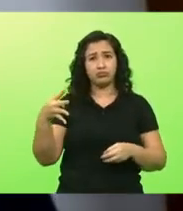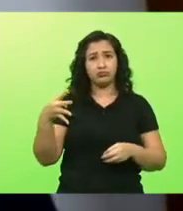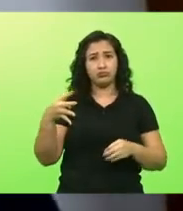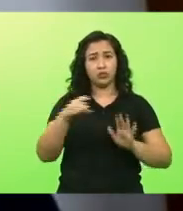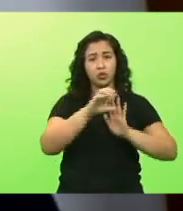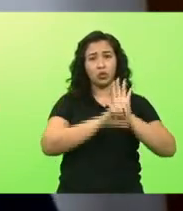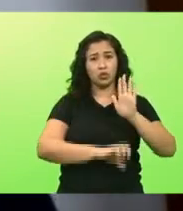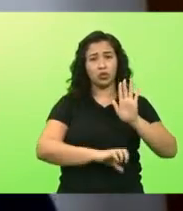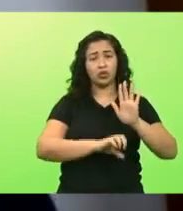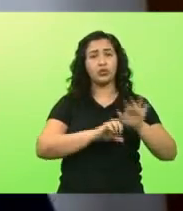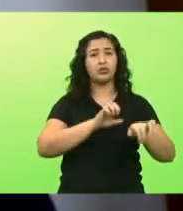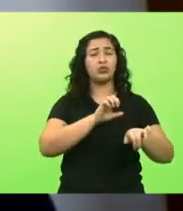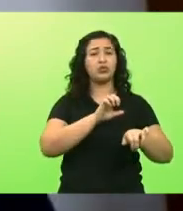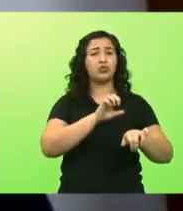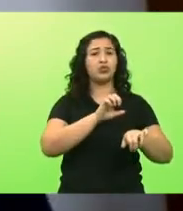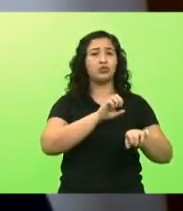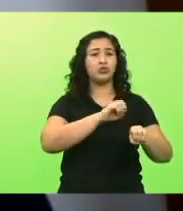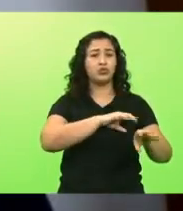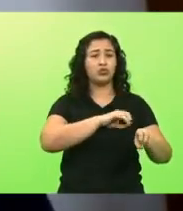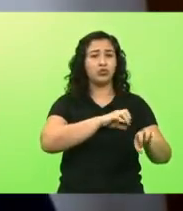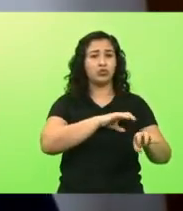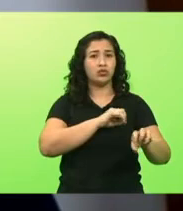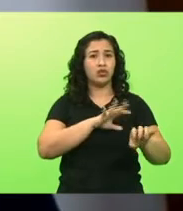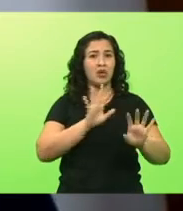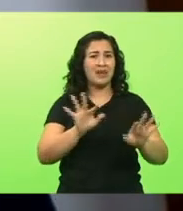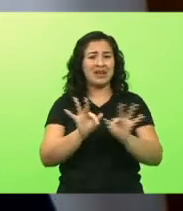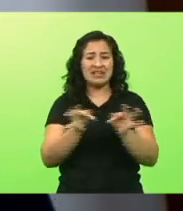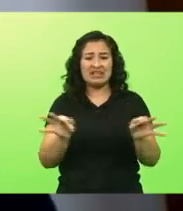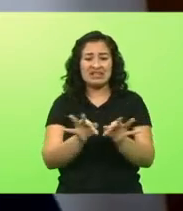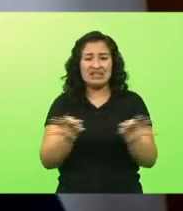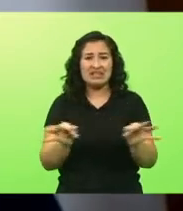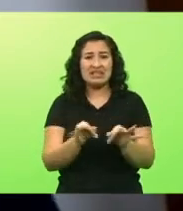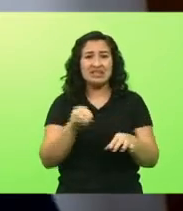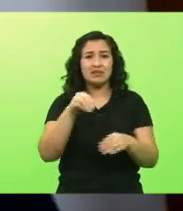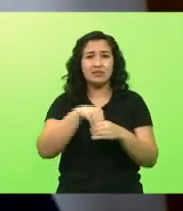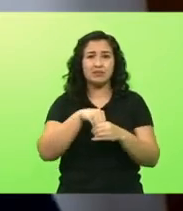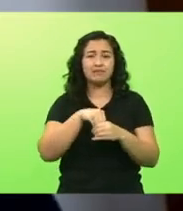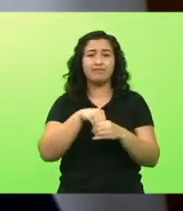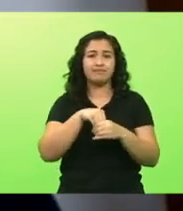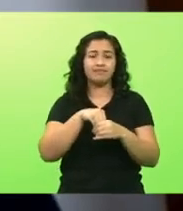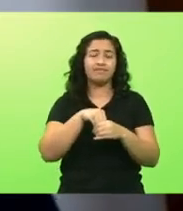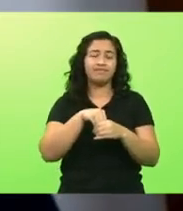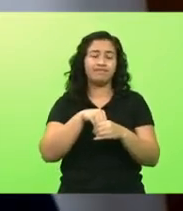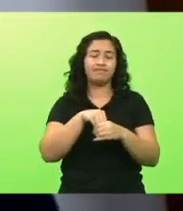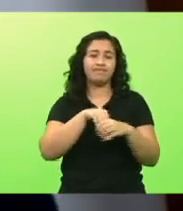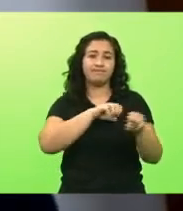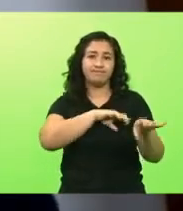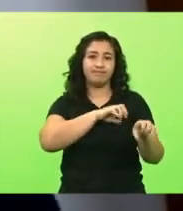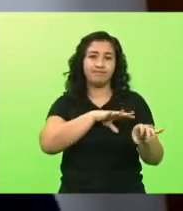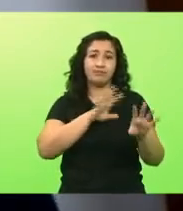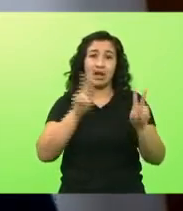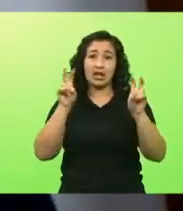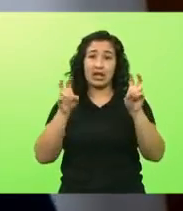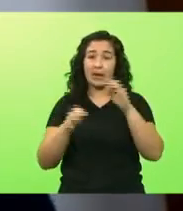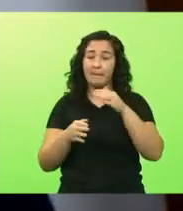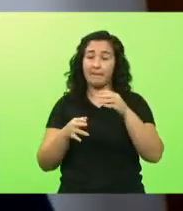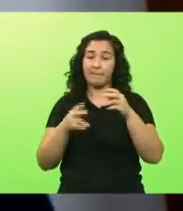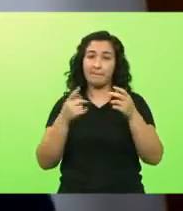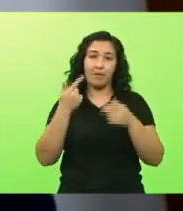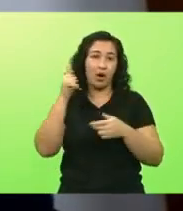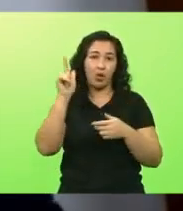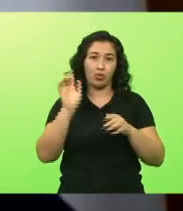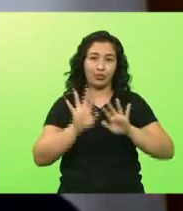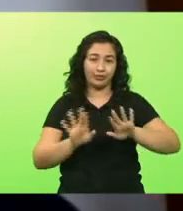coisas sendo muito simplificadas dentro da educação, mas isso é um tema para outra hora. Né? Eu vejo